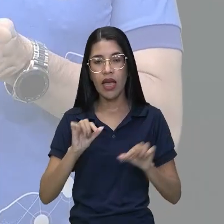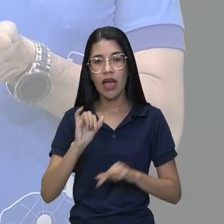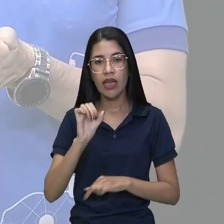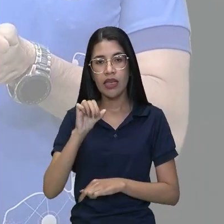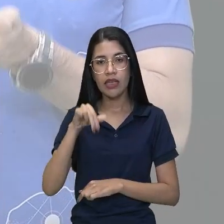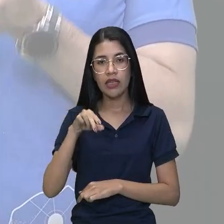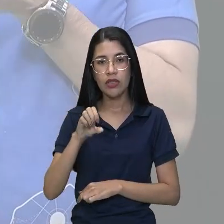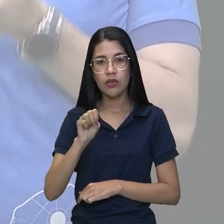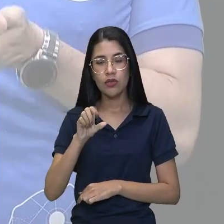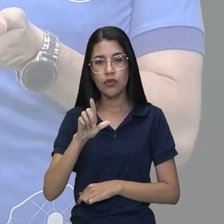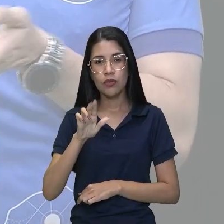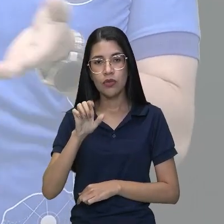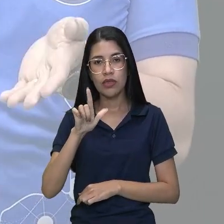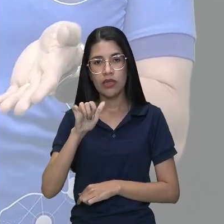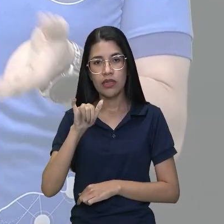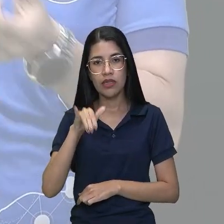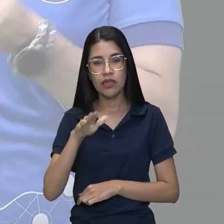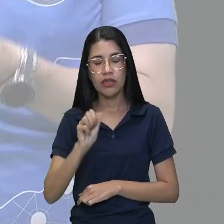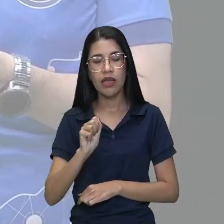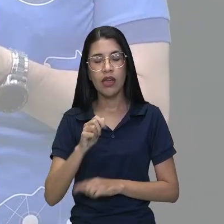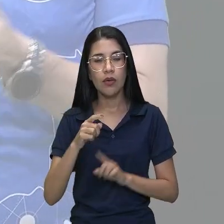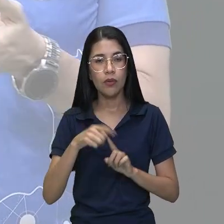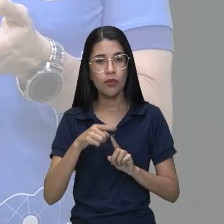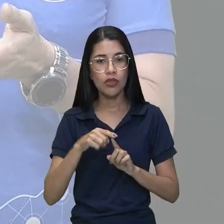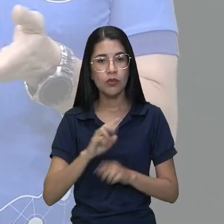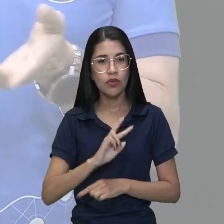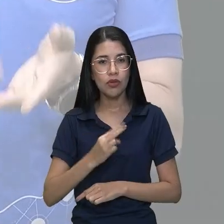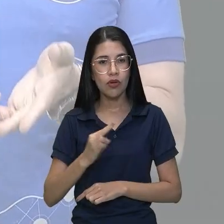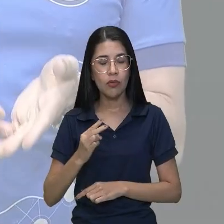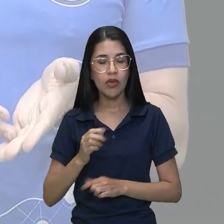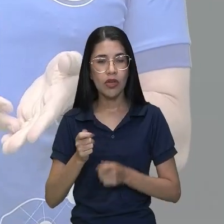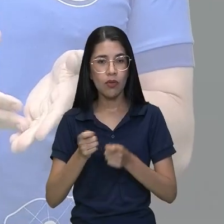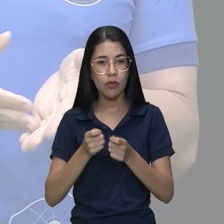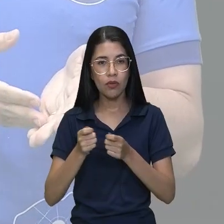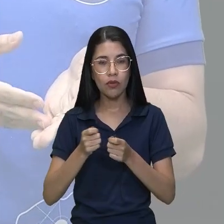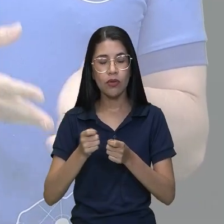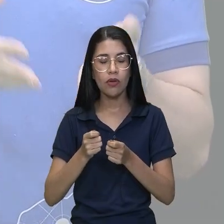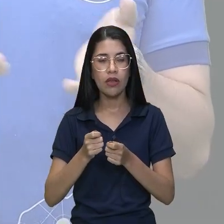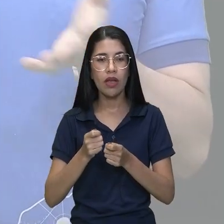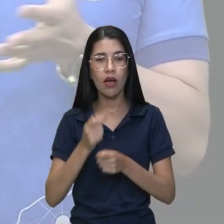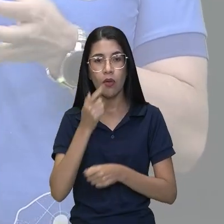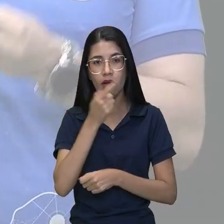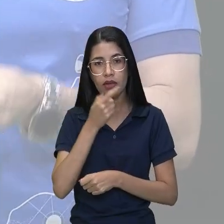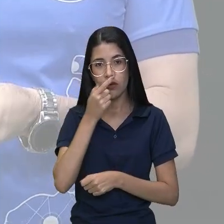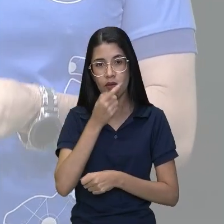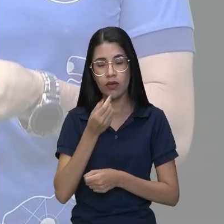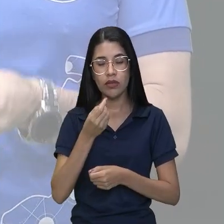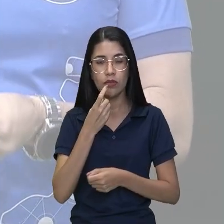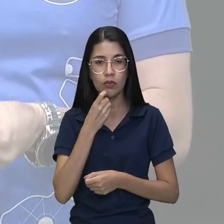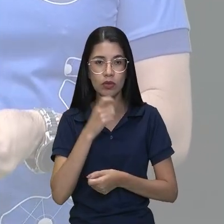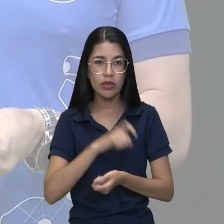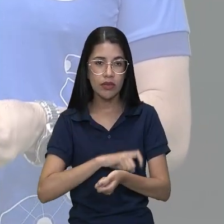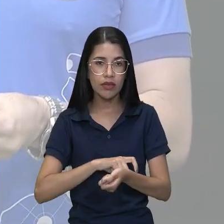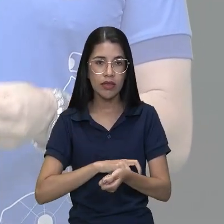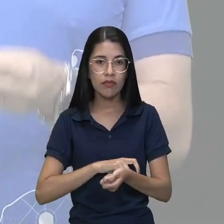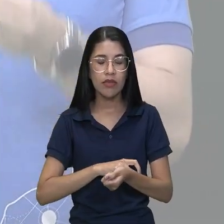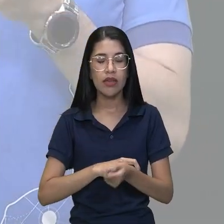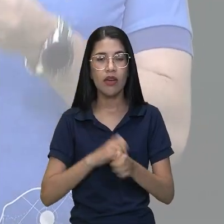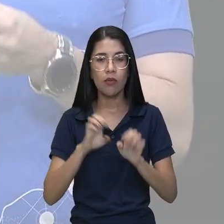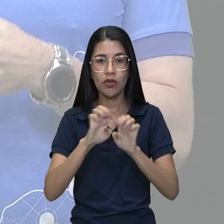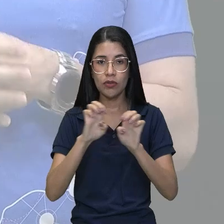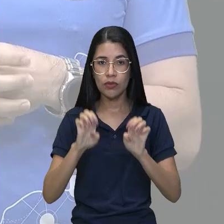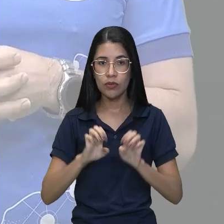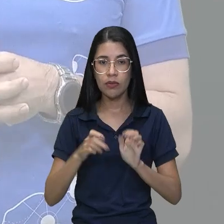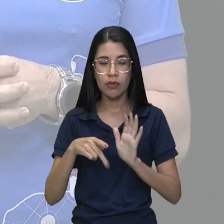A insulina, ela é um hormônio que regula os níveis de glicose no sangue. Tem uma estrutura primária específica